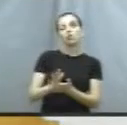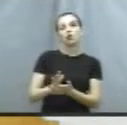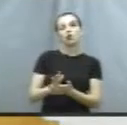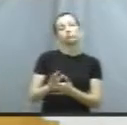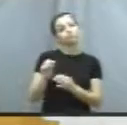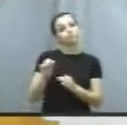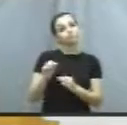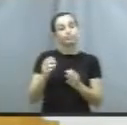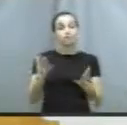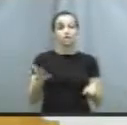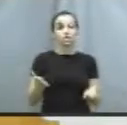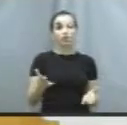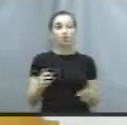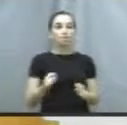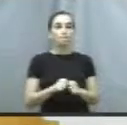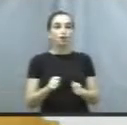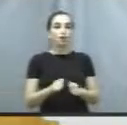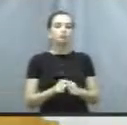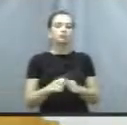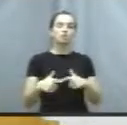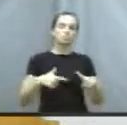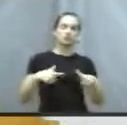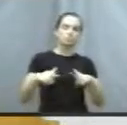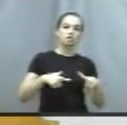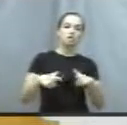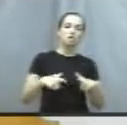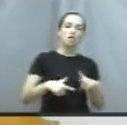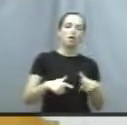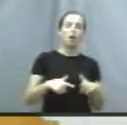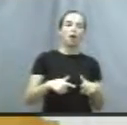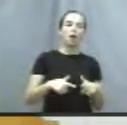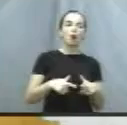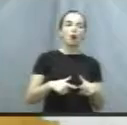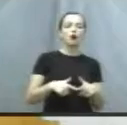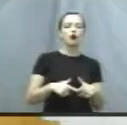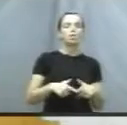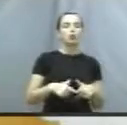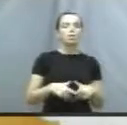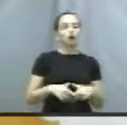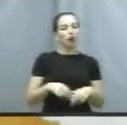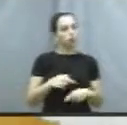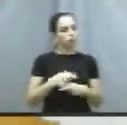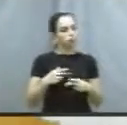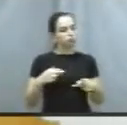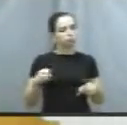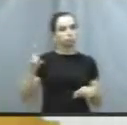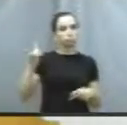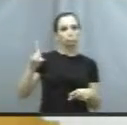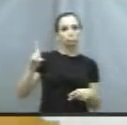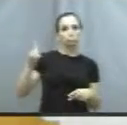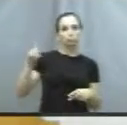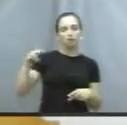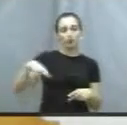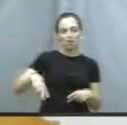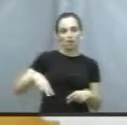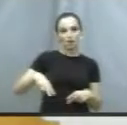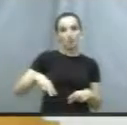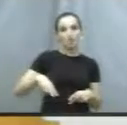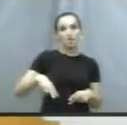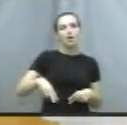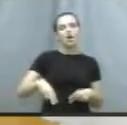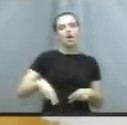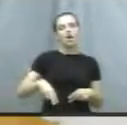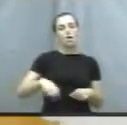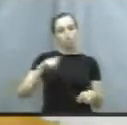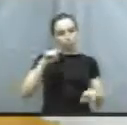E aí nós estamos fazendo, inclusive, o trabalho de mapear, segundo os dados da DDM, os locais onde aconteceram os casos de